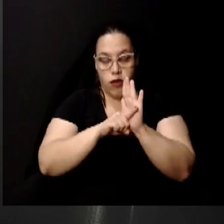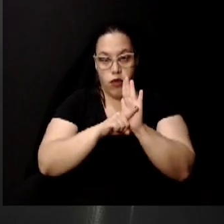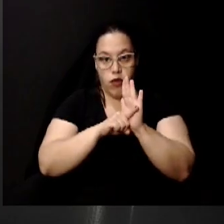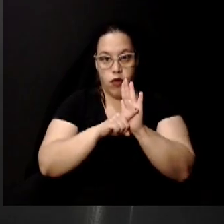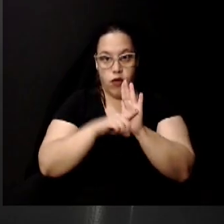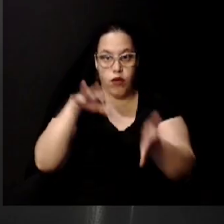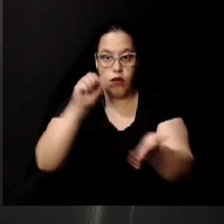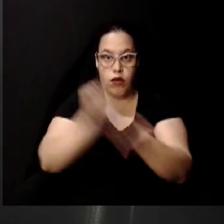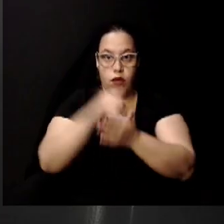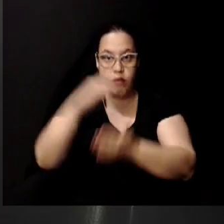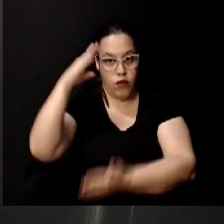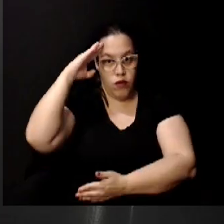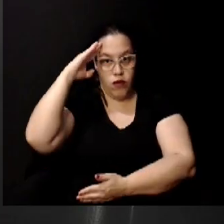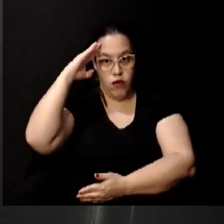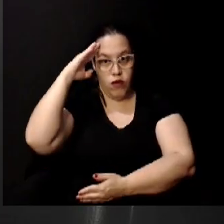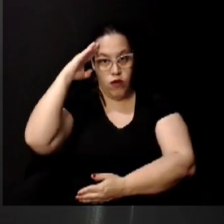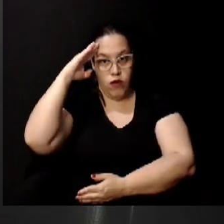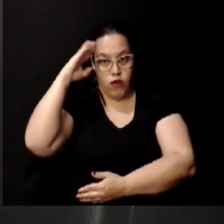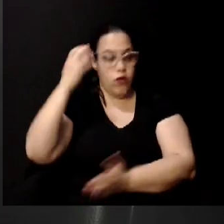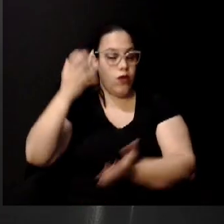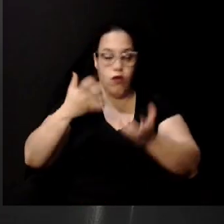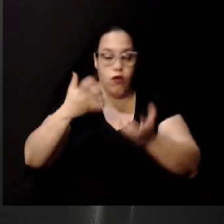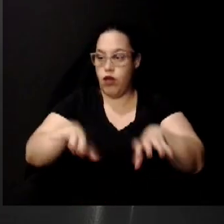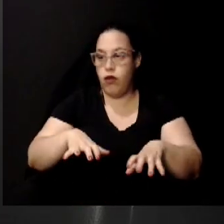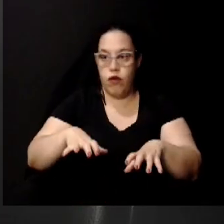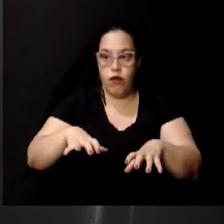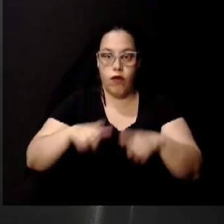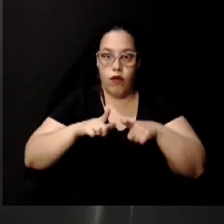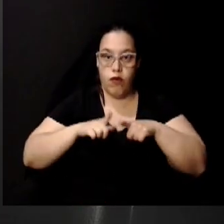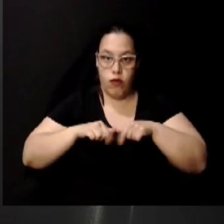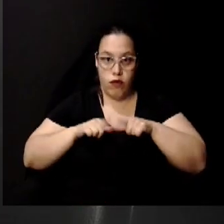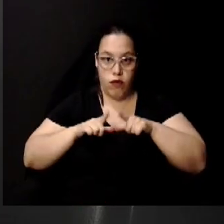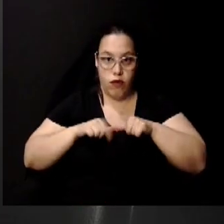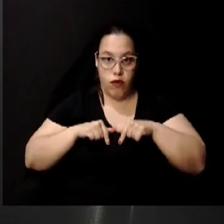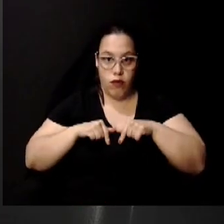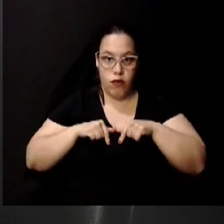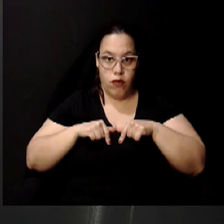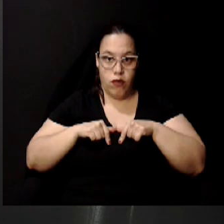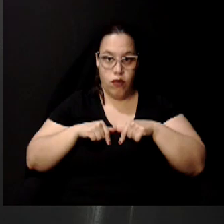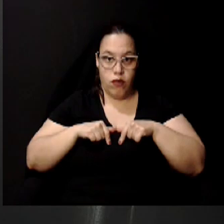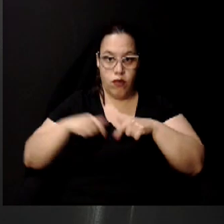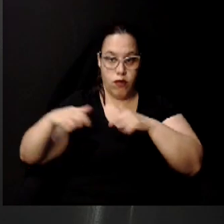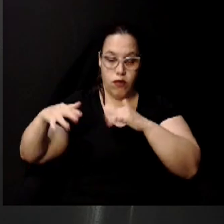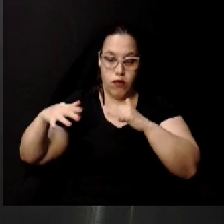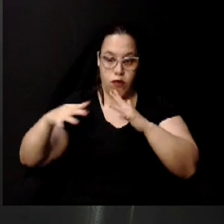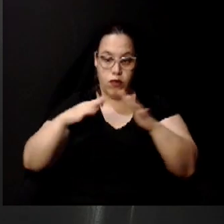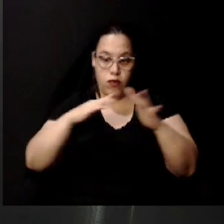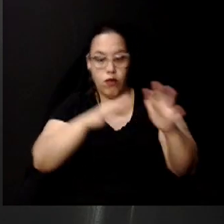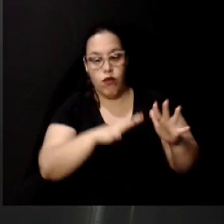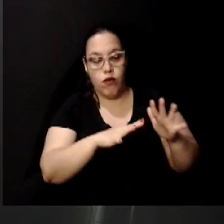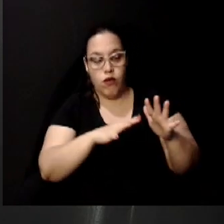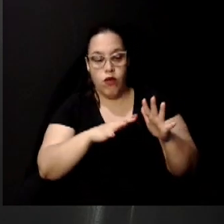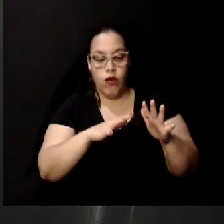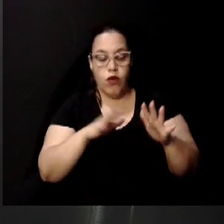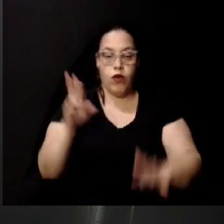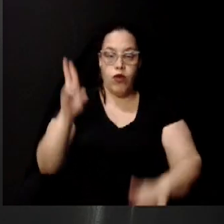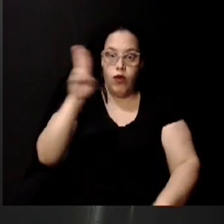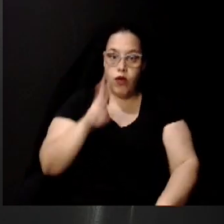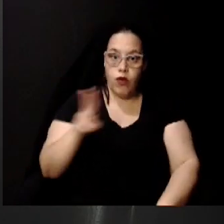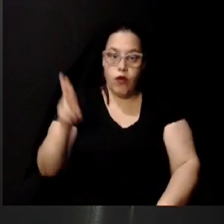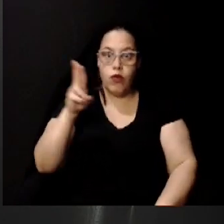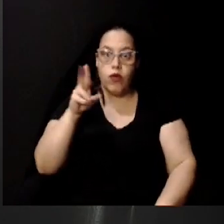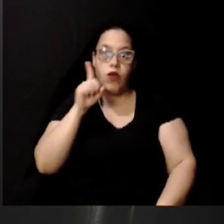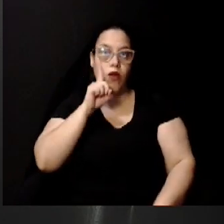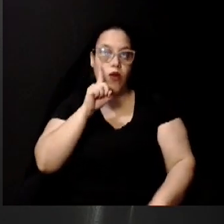se negando a alistar no exército israelense. Nós tivemos ocupações de universidades no mundo todo, sobretudo nos Estados Unidos,